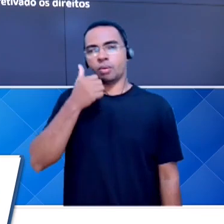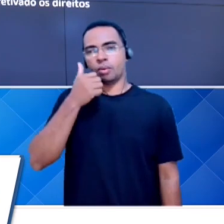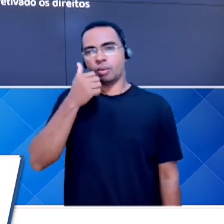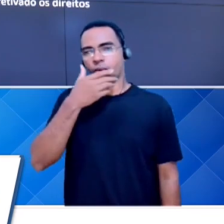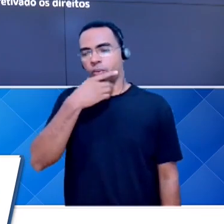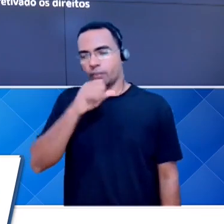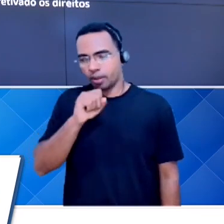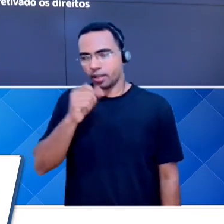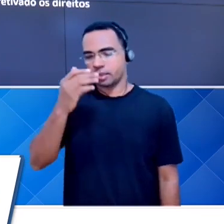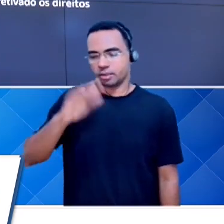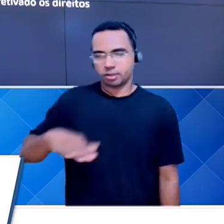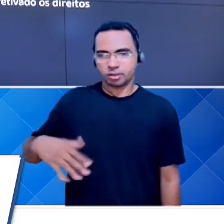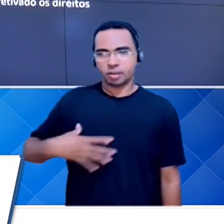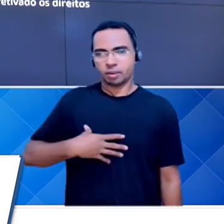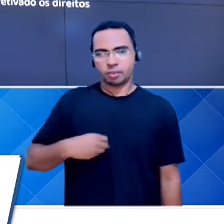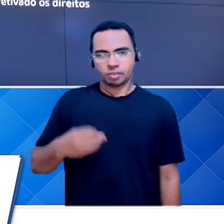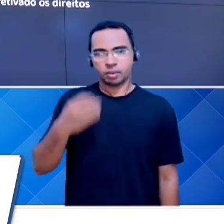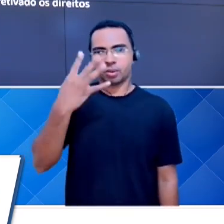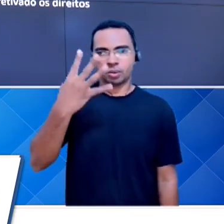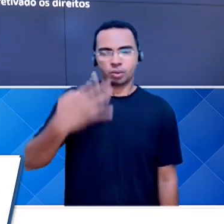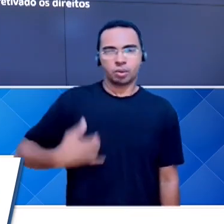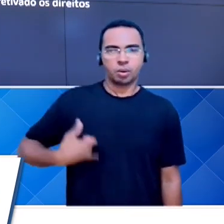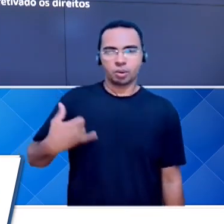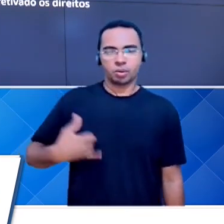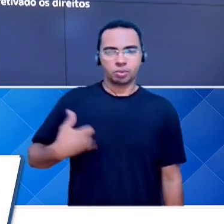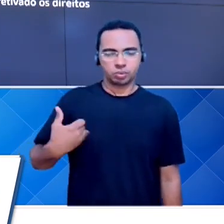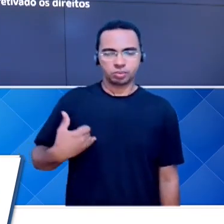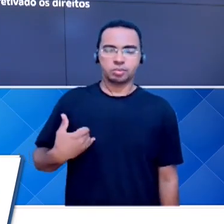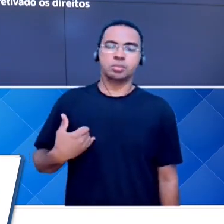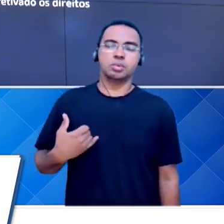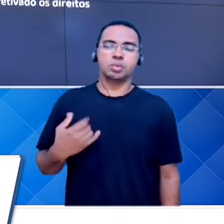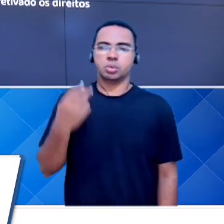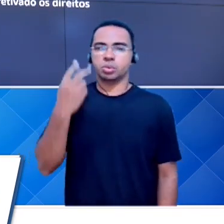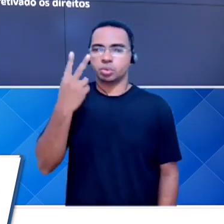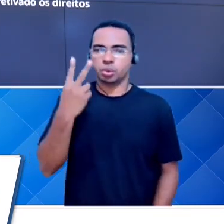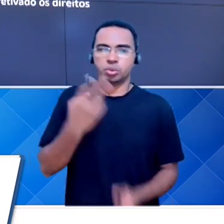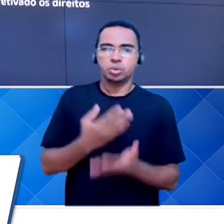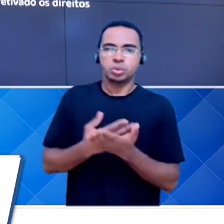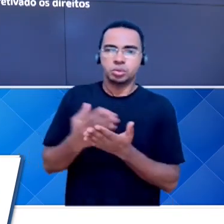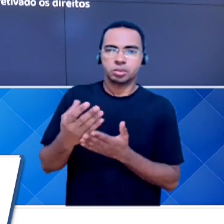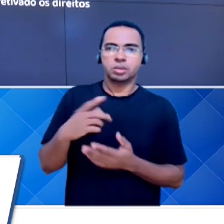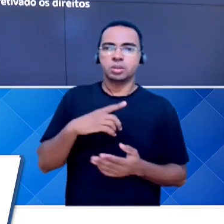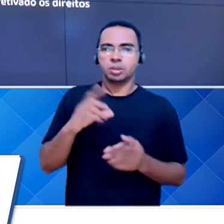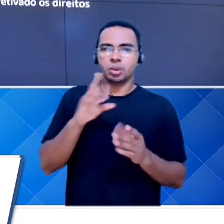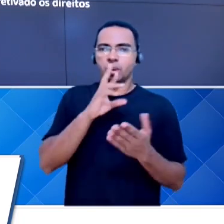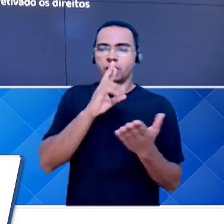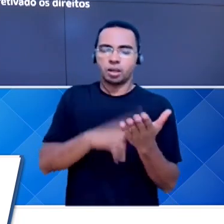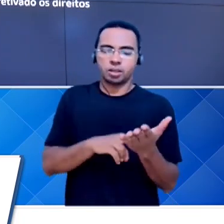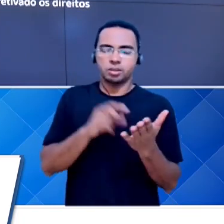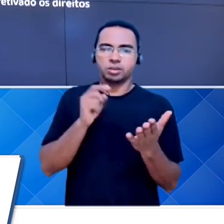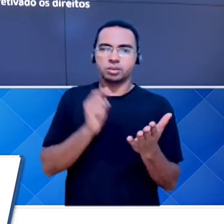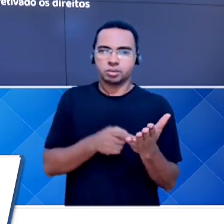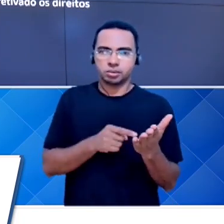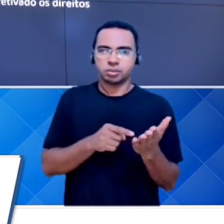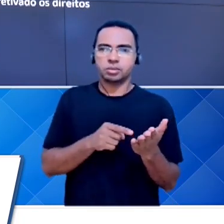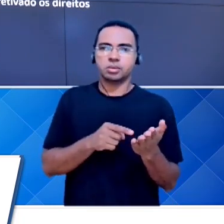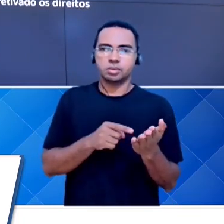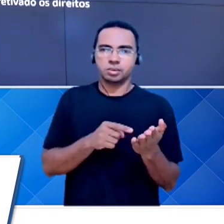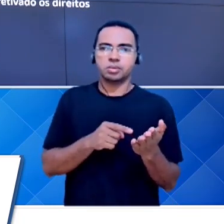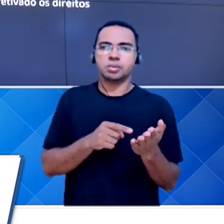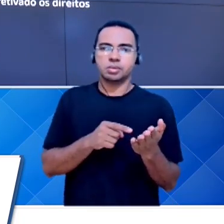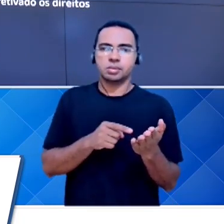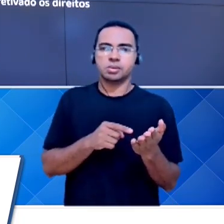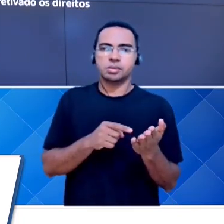autismo, né? Minha filha tem 4 anos e meio, e desde os 2 anos ela teve o diagnóstico, e isso,